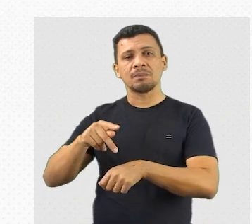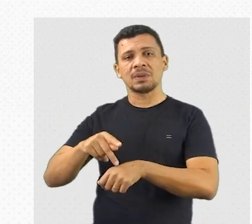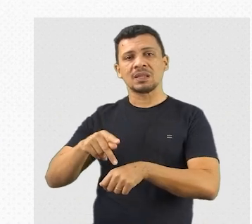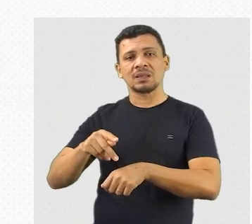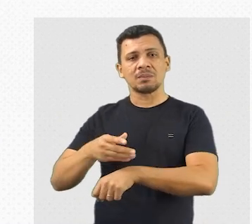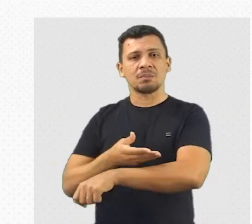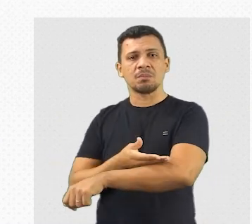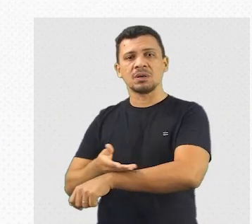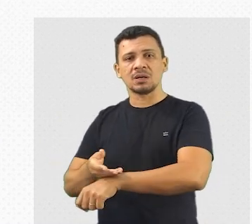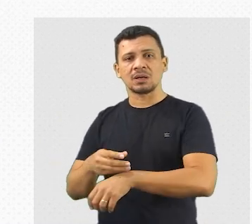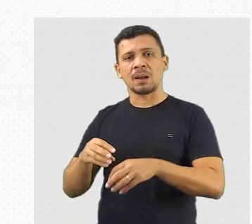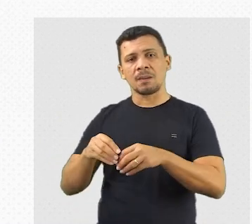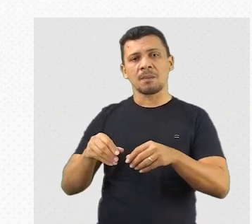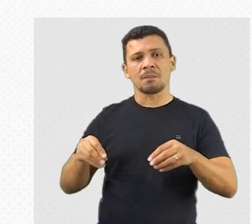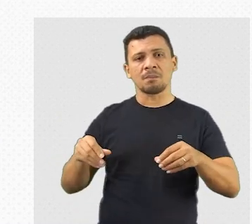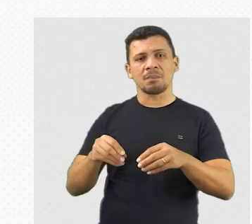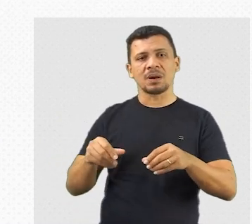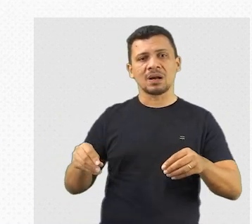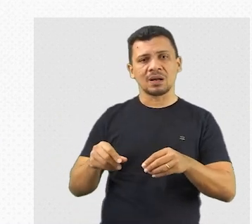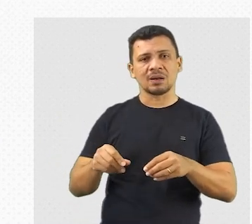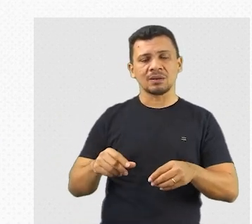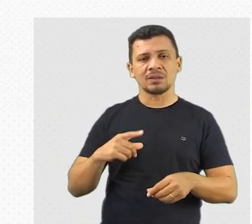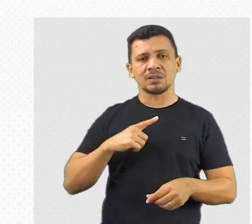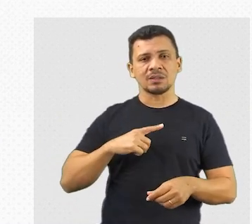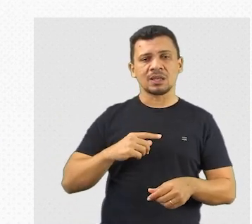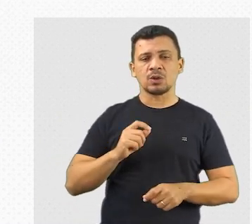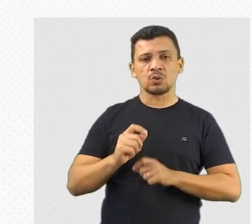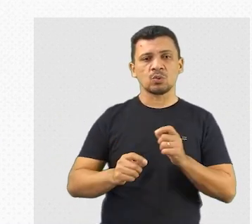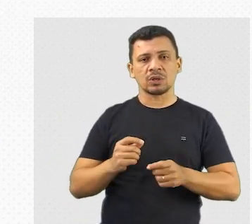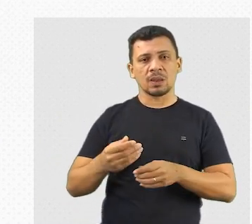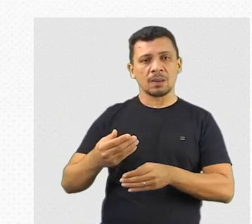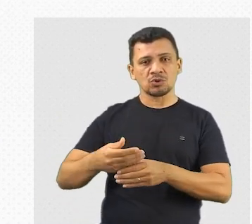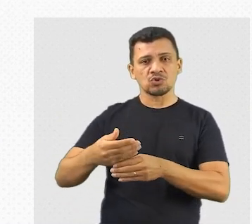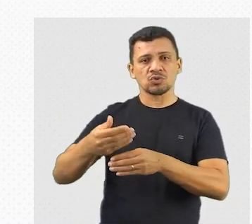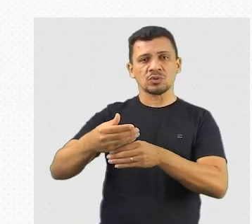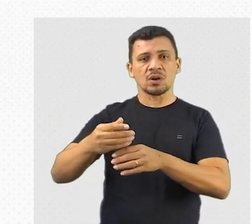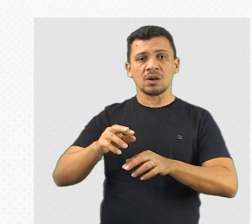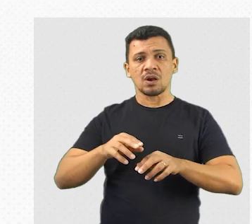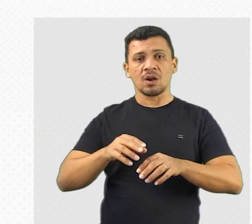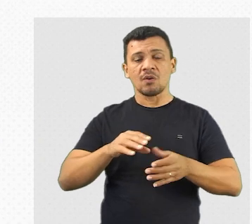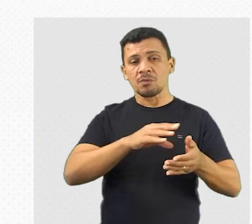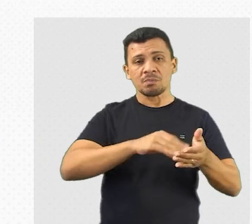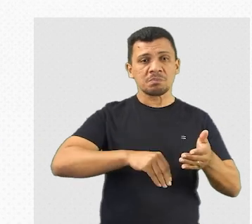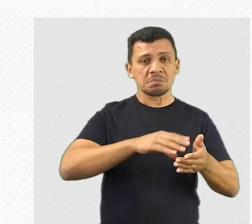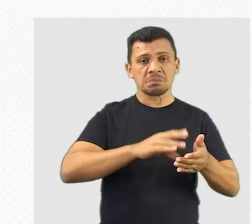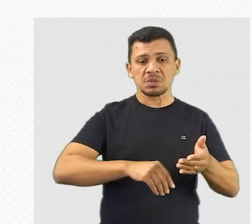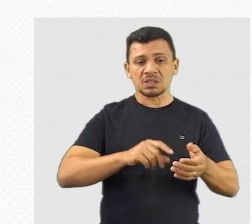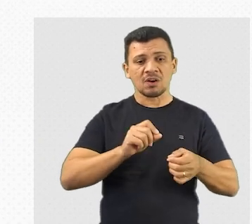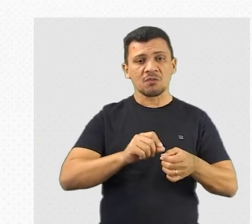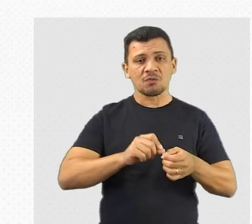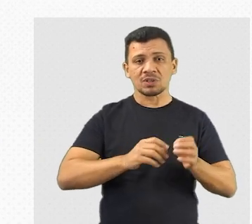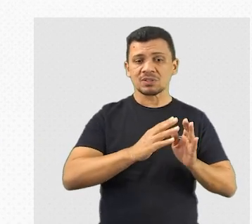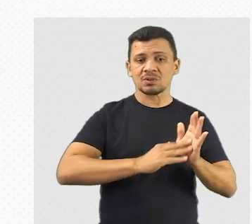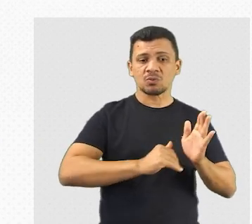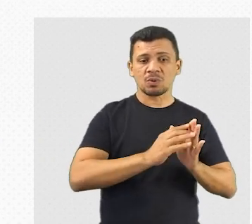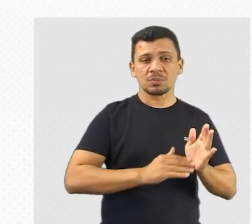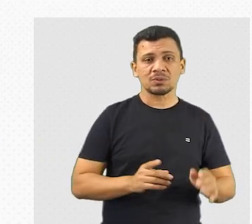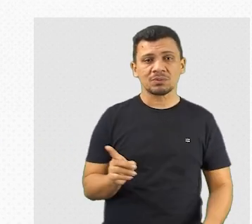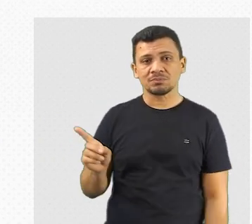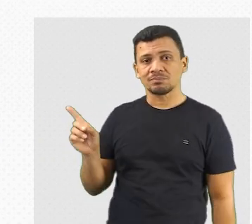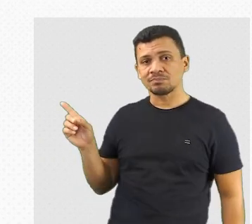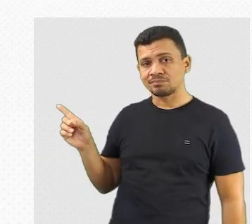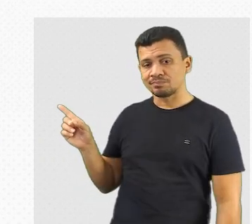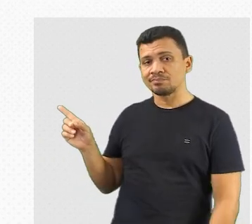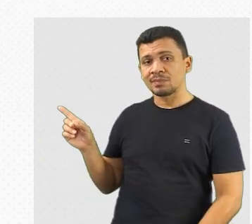barro, eu vou imitar tijolo, eu vou imitar uma variação de uma pedra específica. Eles faziam isso com a pintura. Então, pode ver que